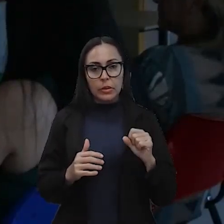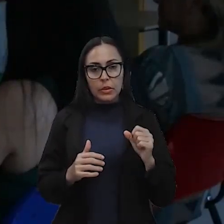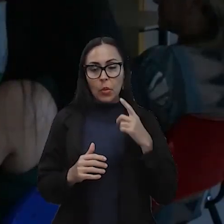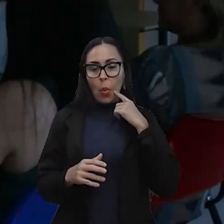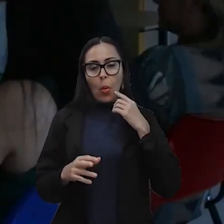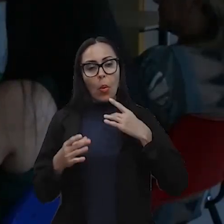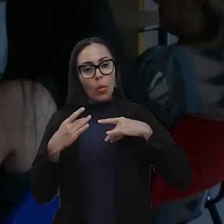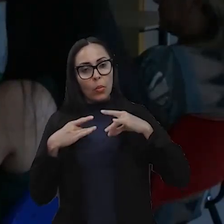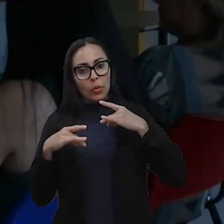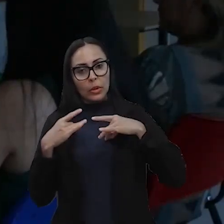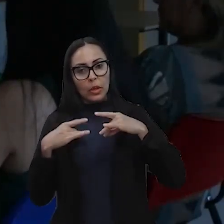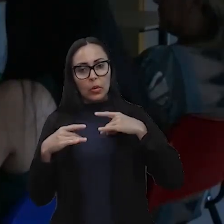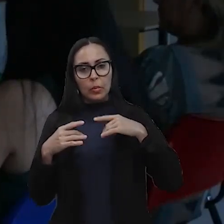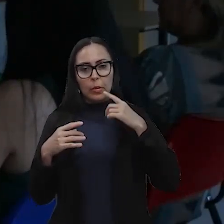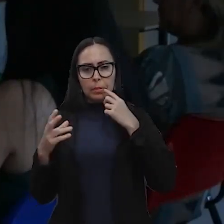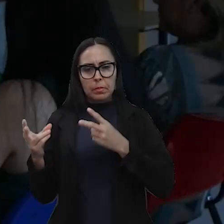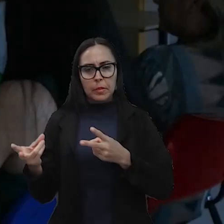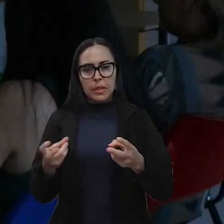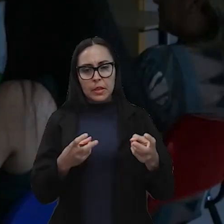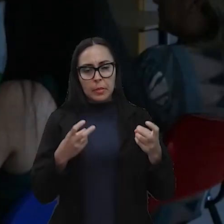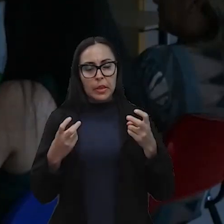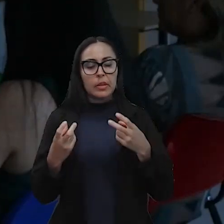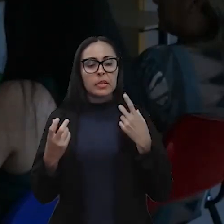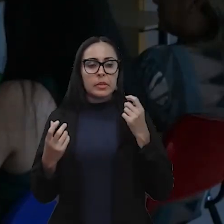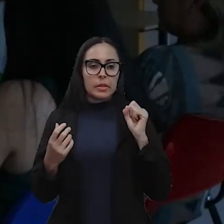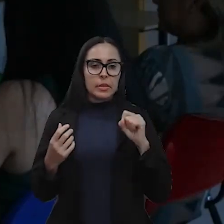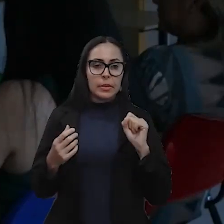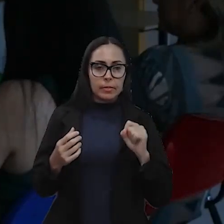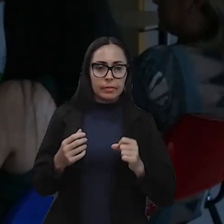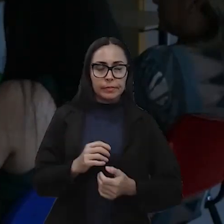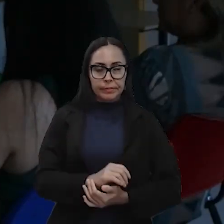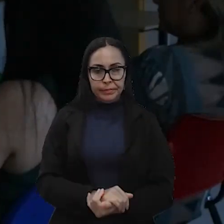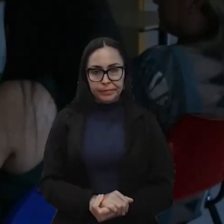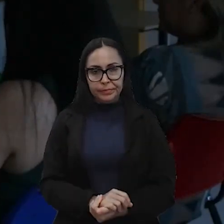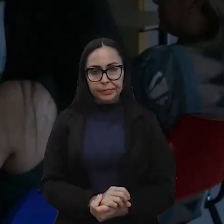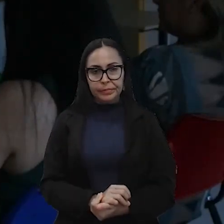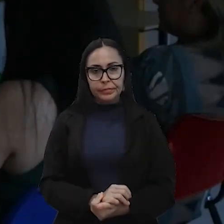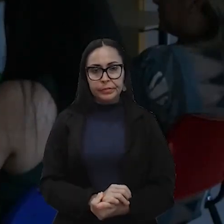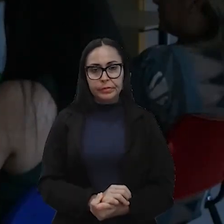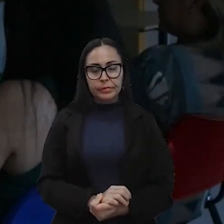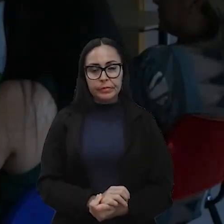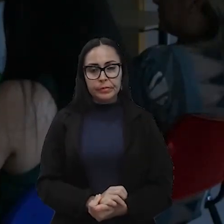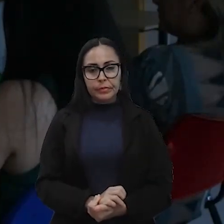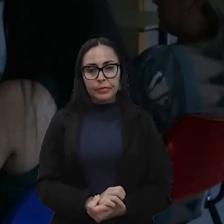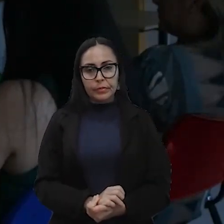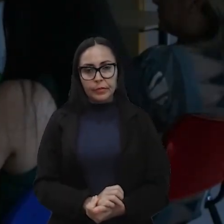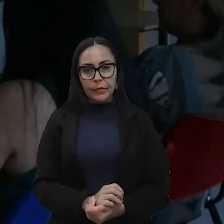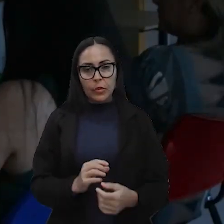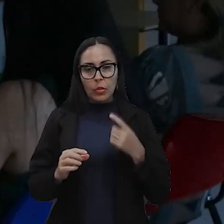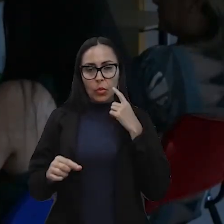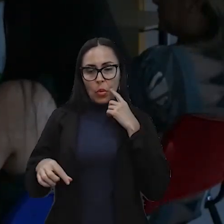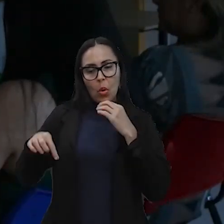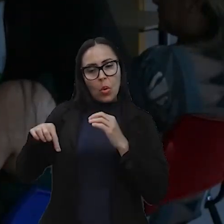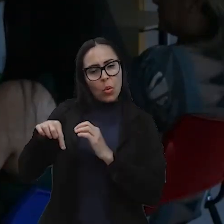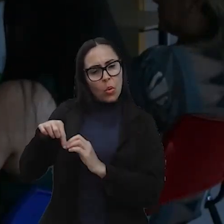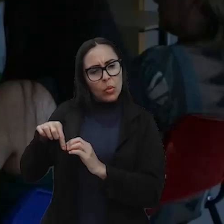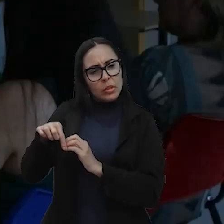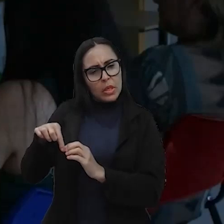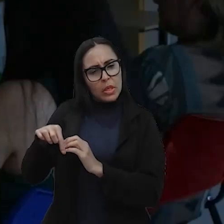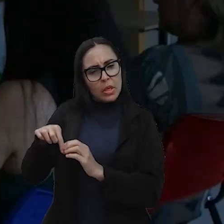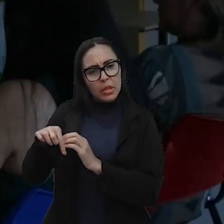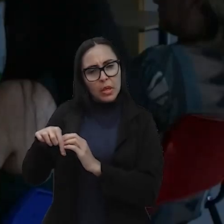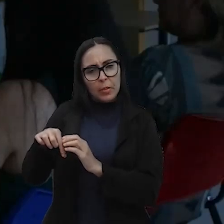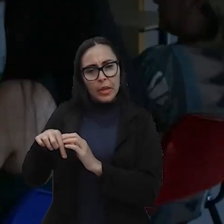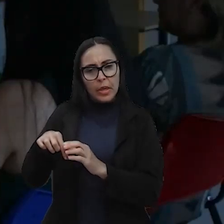identificar se realmente você tem um sinal de alerta para algum tipo de câncer. Coceira intensa vaginal, coceira na pele, fraqueza intensa, a gente